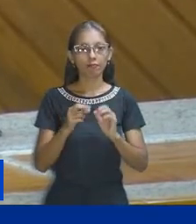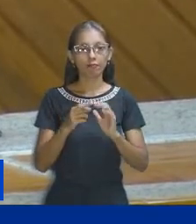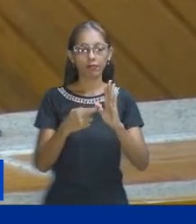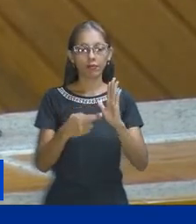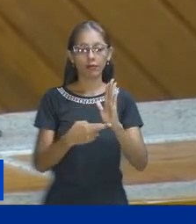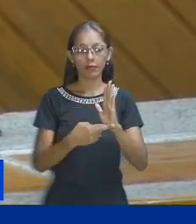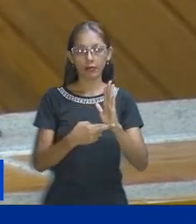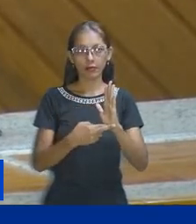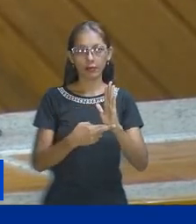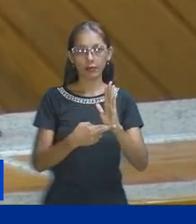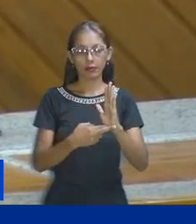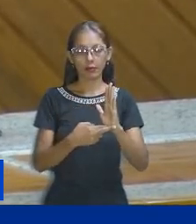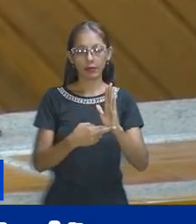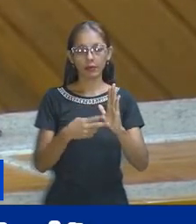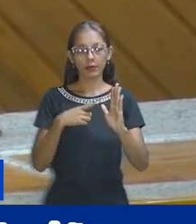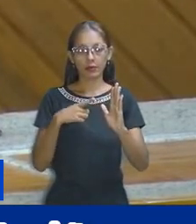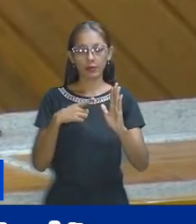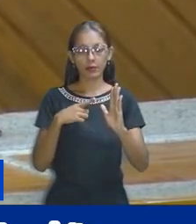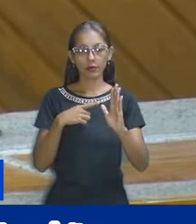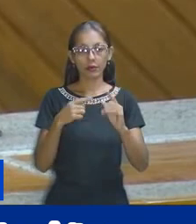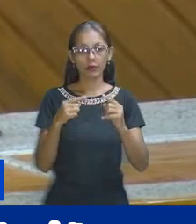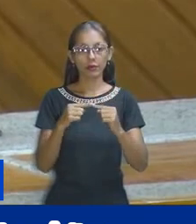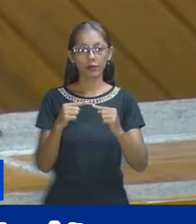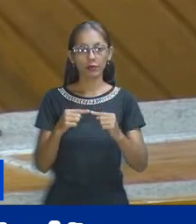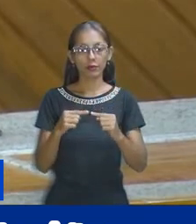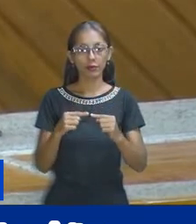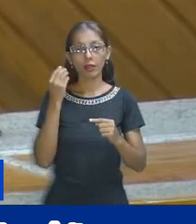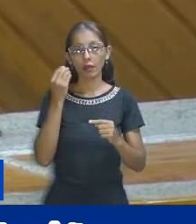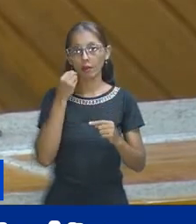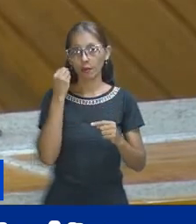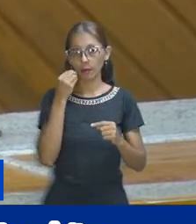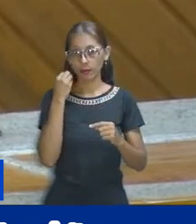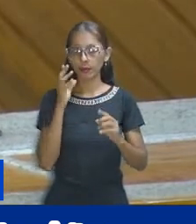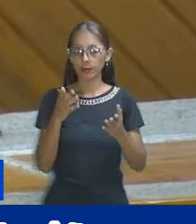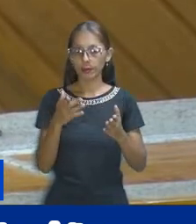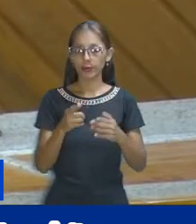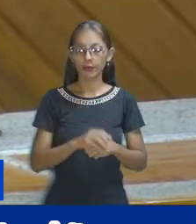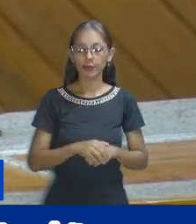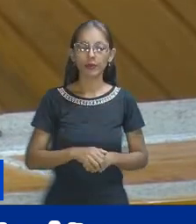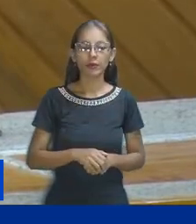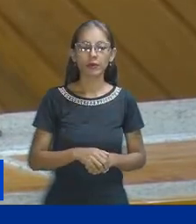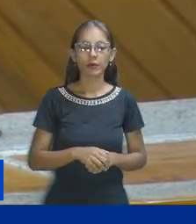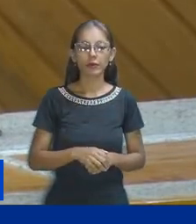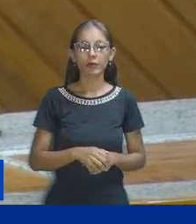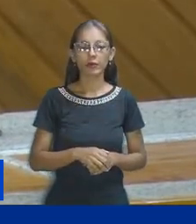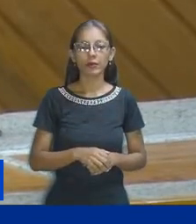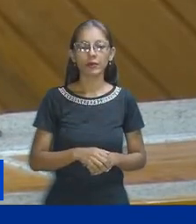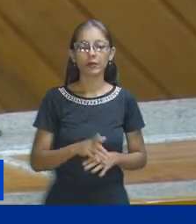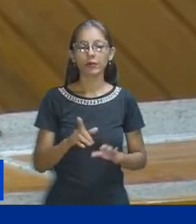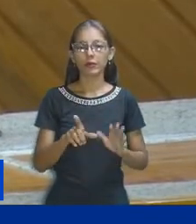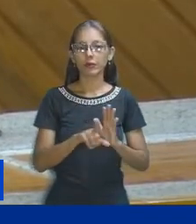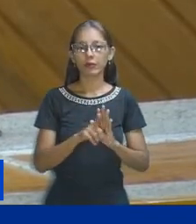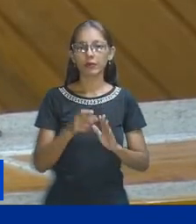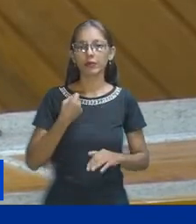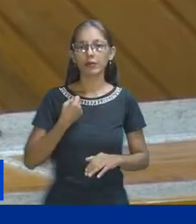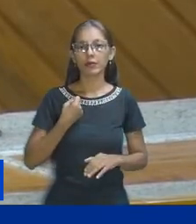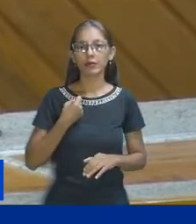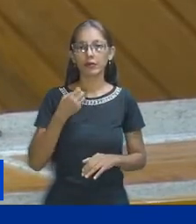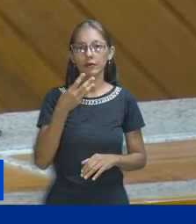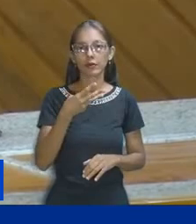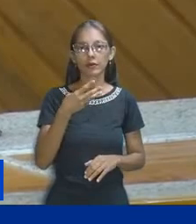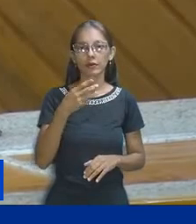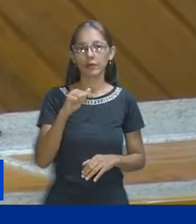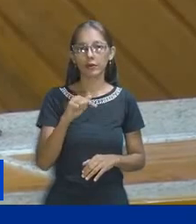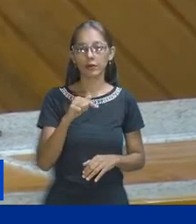comum, e ao longo de 27 anos, está lá no artigo 375 do Código, que é uma norma de sobredireito